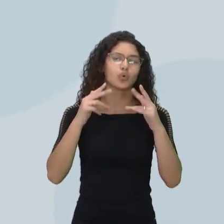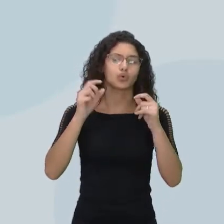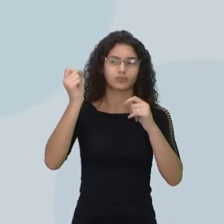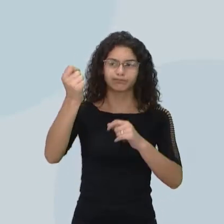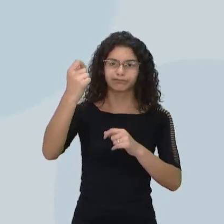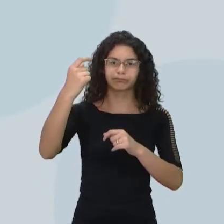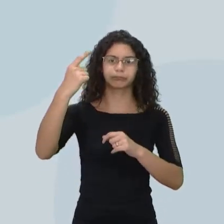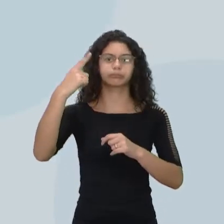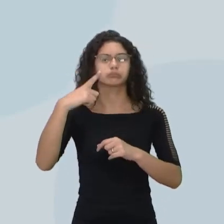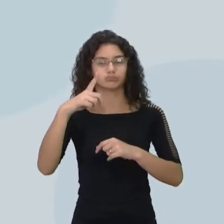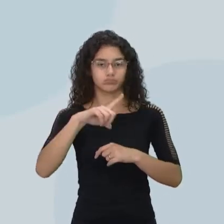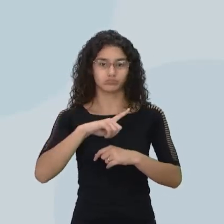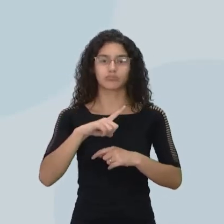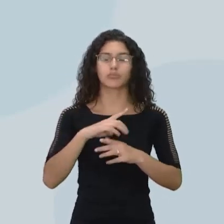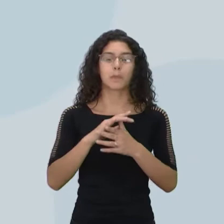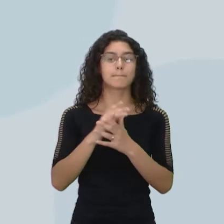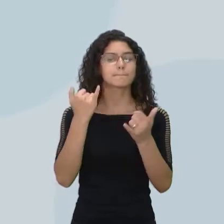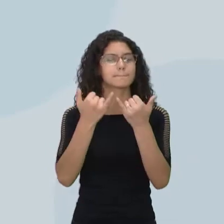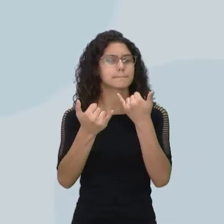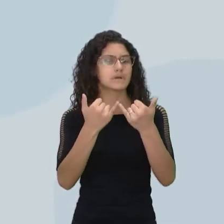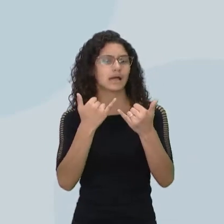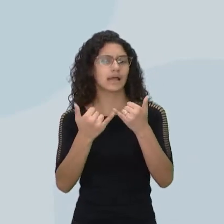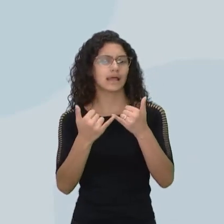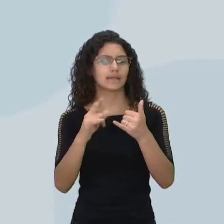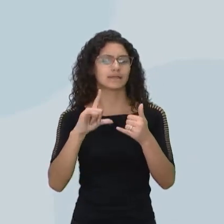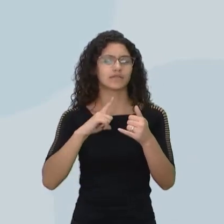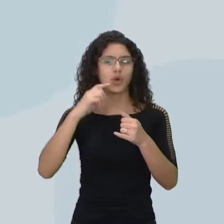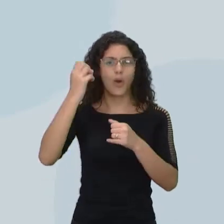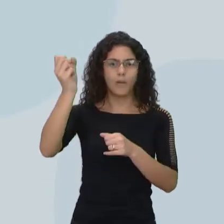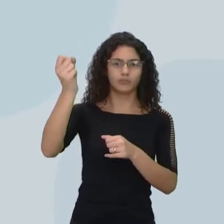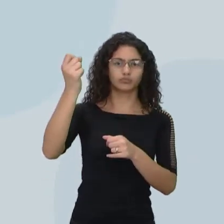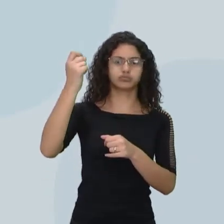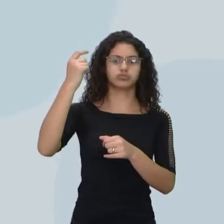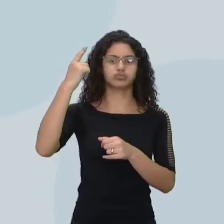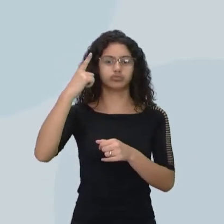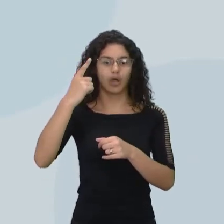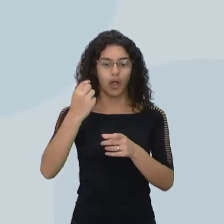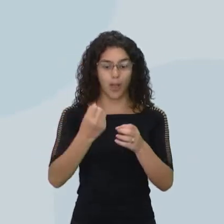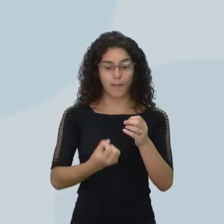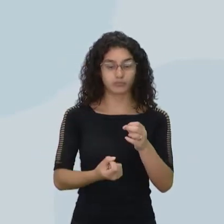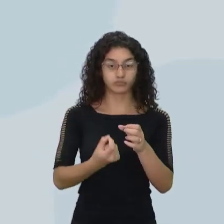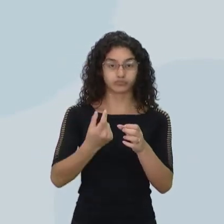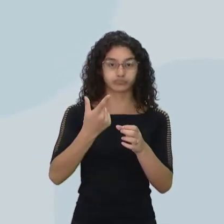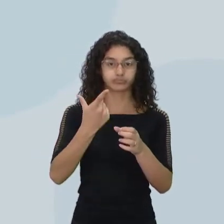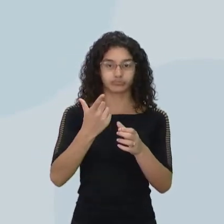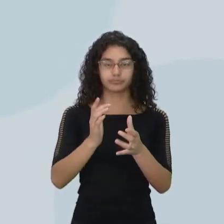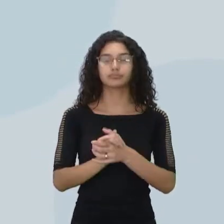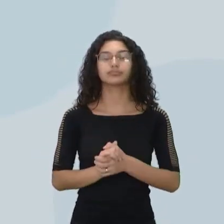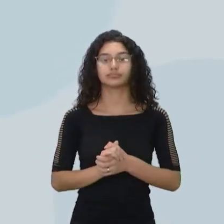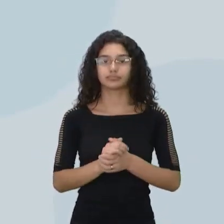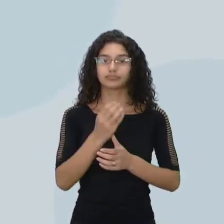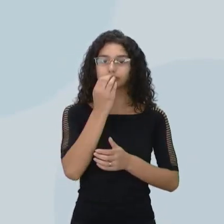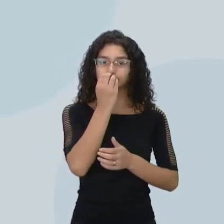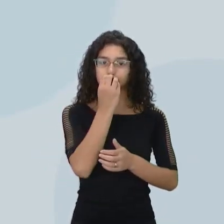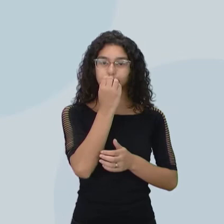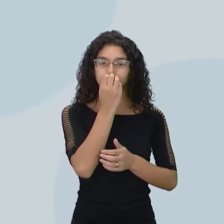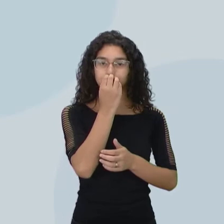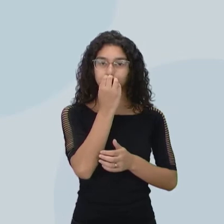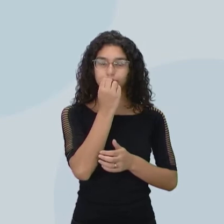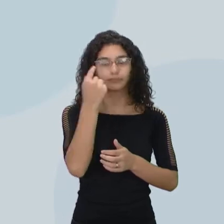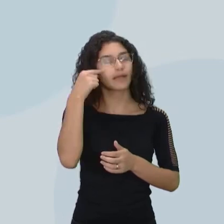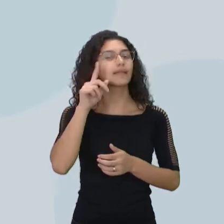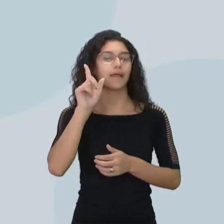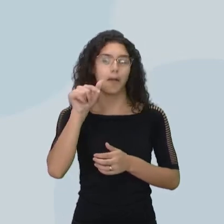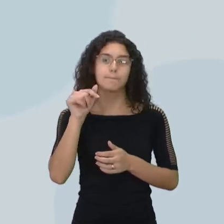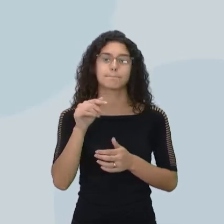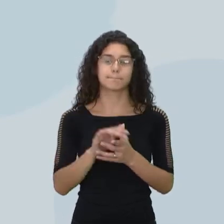mais iluminadas. Parece que sai um jato de luz a partir da folha da matemática. Com certeza, parece Não é? não. A ideia é essa